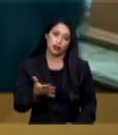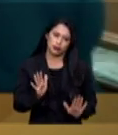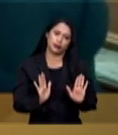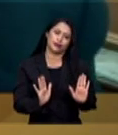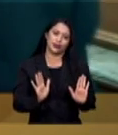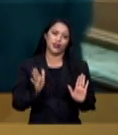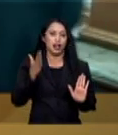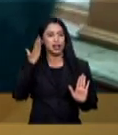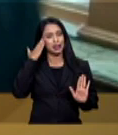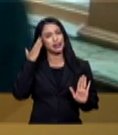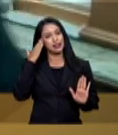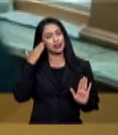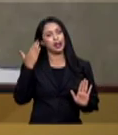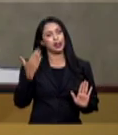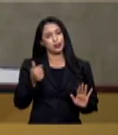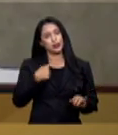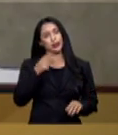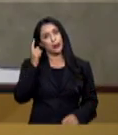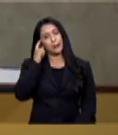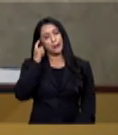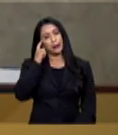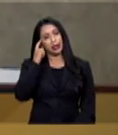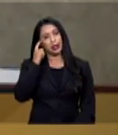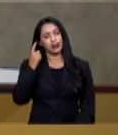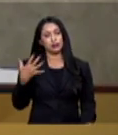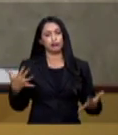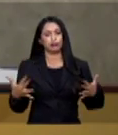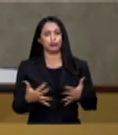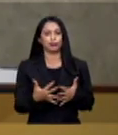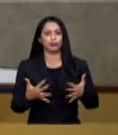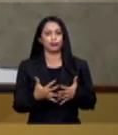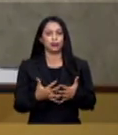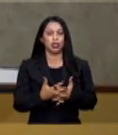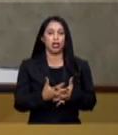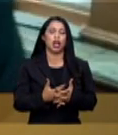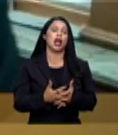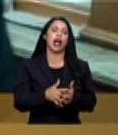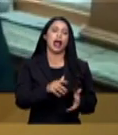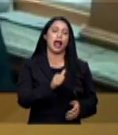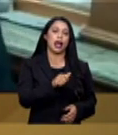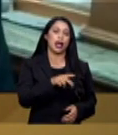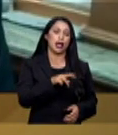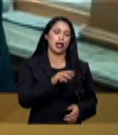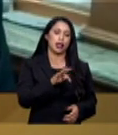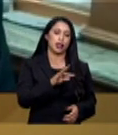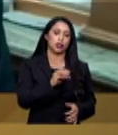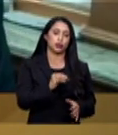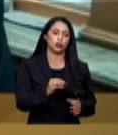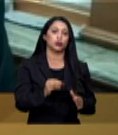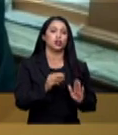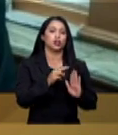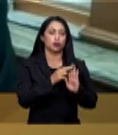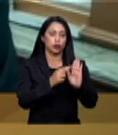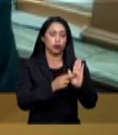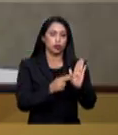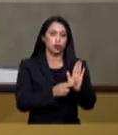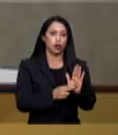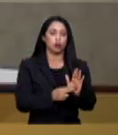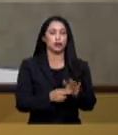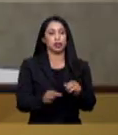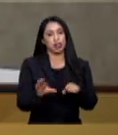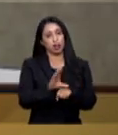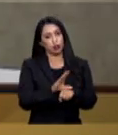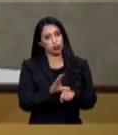sabe muito bem eu penso, considerado conflito entre um ato normativo e a Constituição Federal. É verdade.